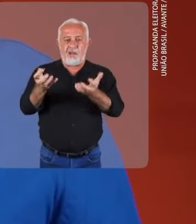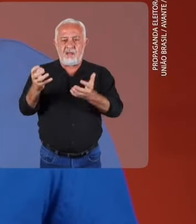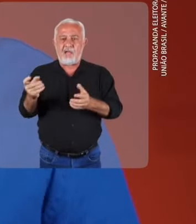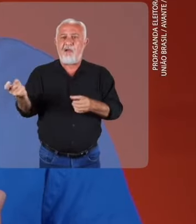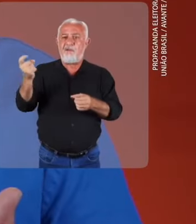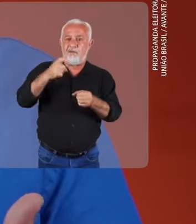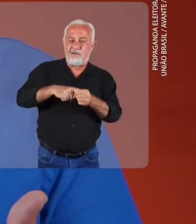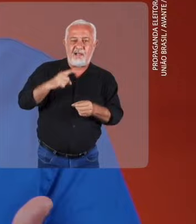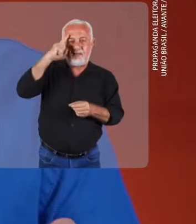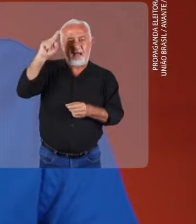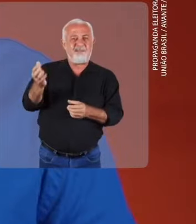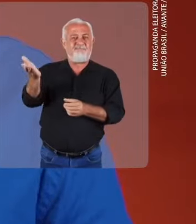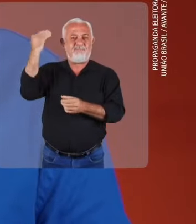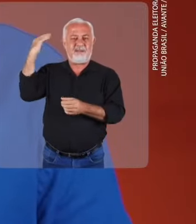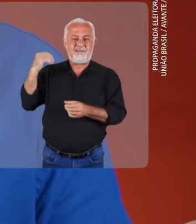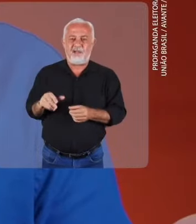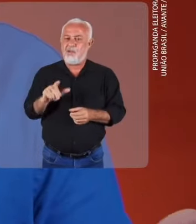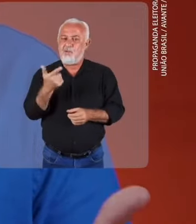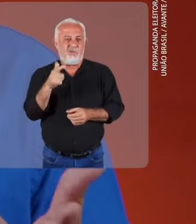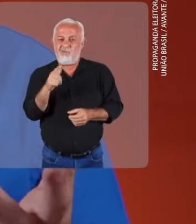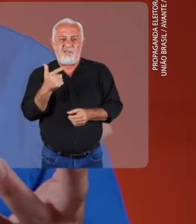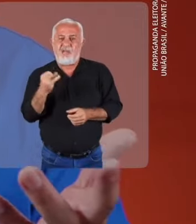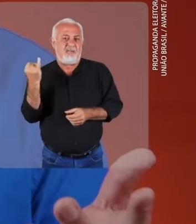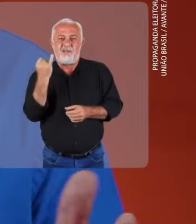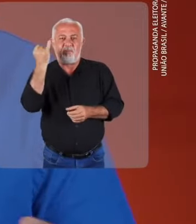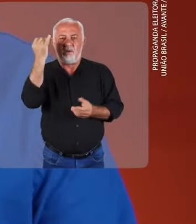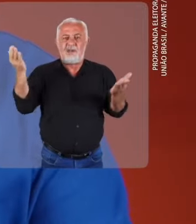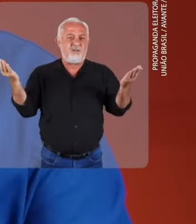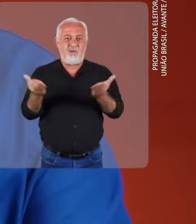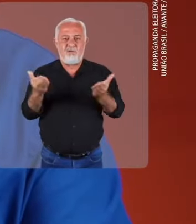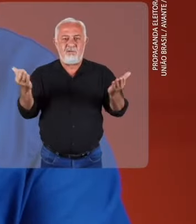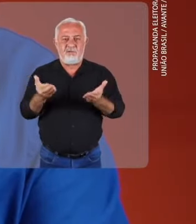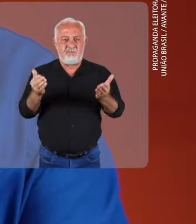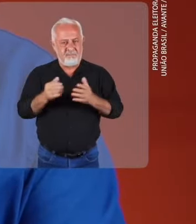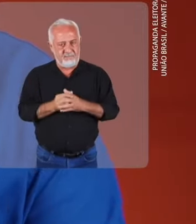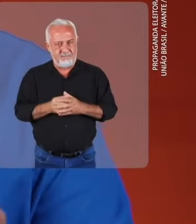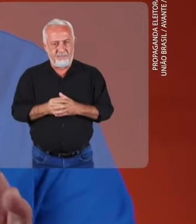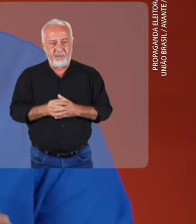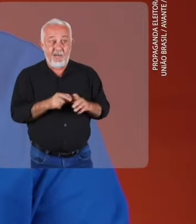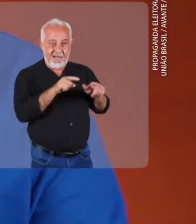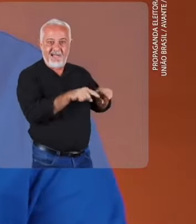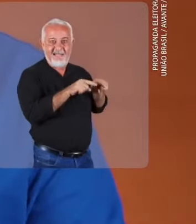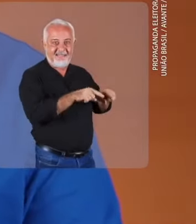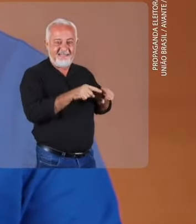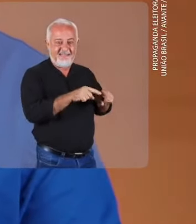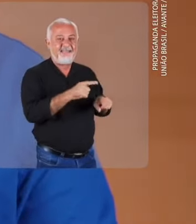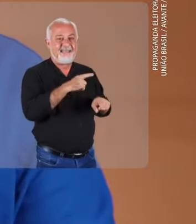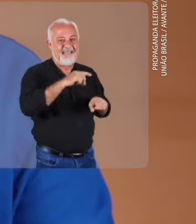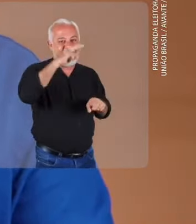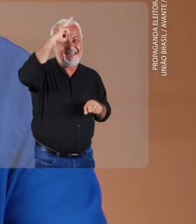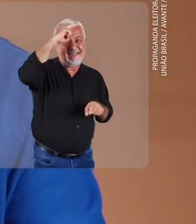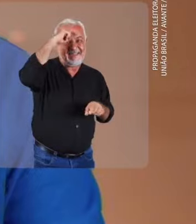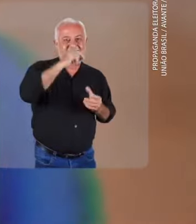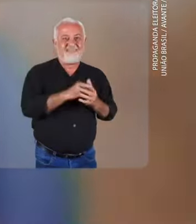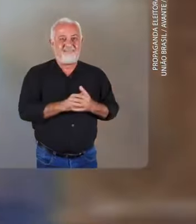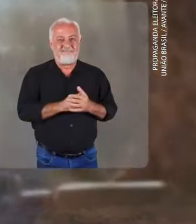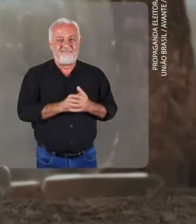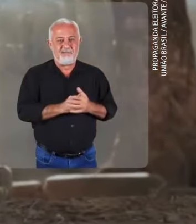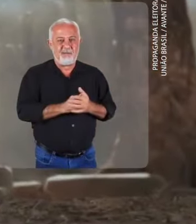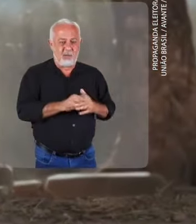que quer trazer de volta ideias do passado que não fazem mais nenhum sentido nos dias atuais. Do outro lado, nós temos a